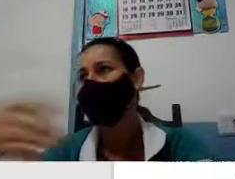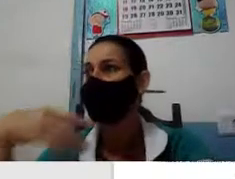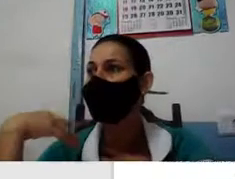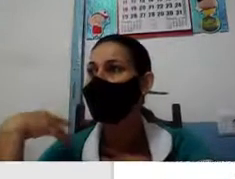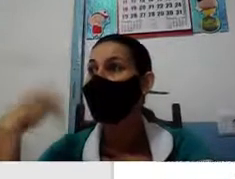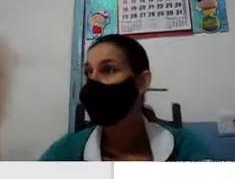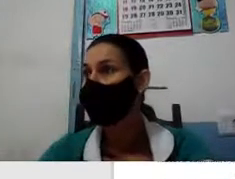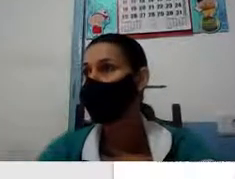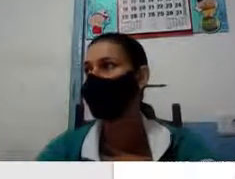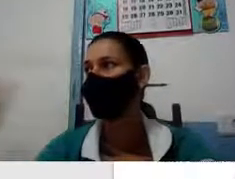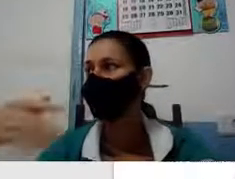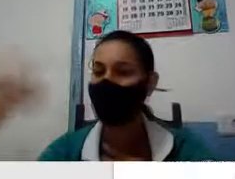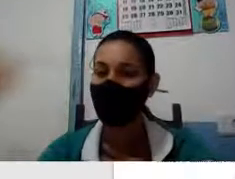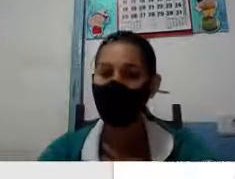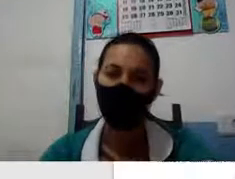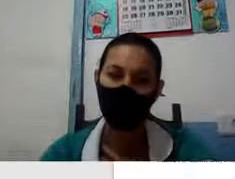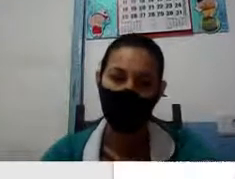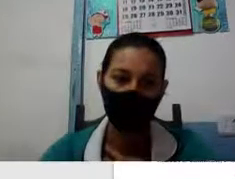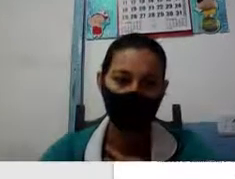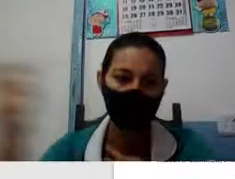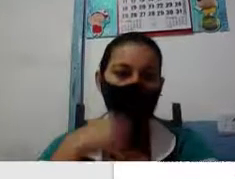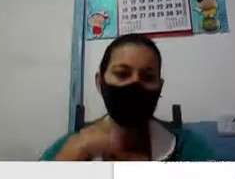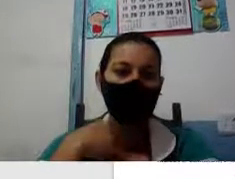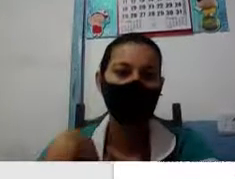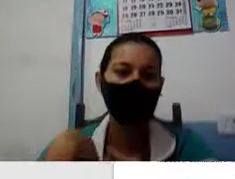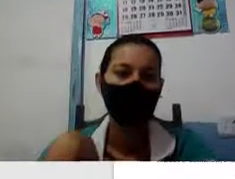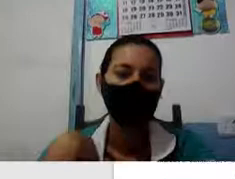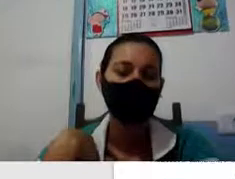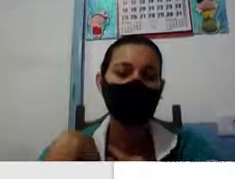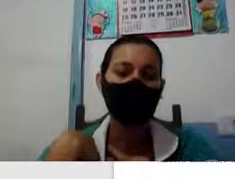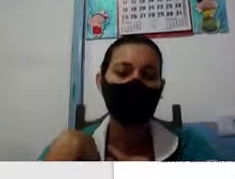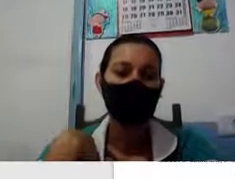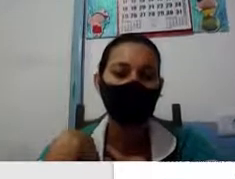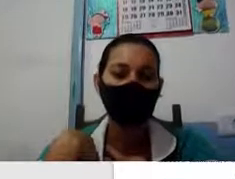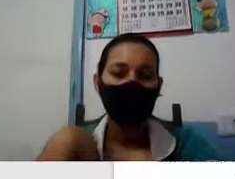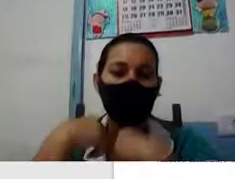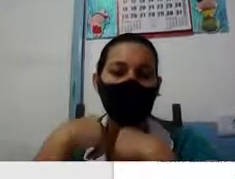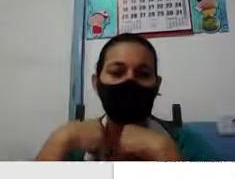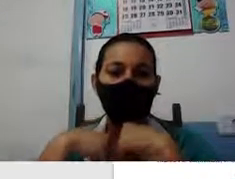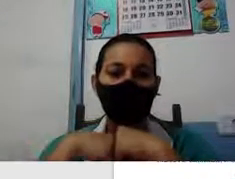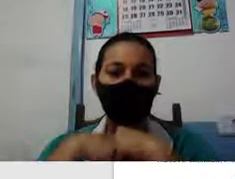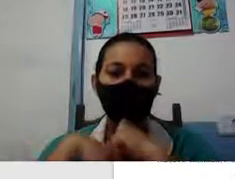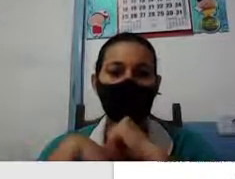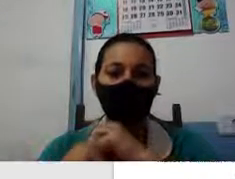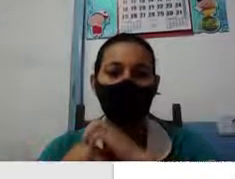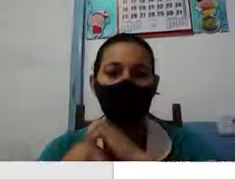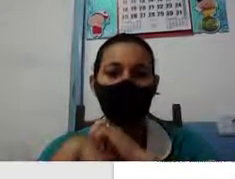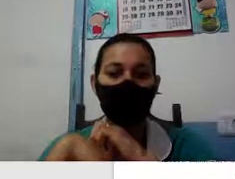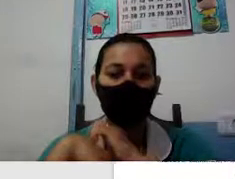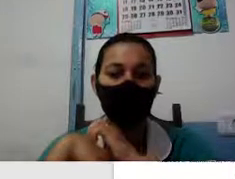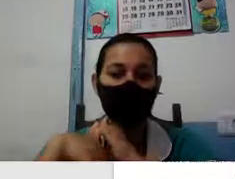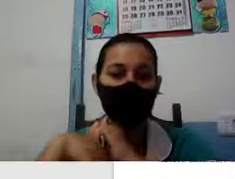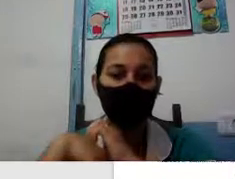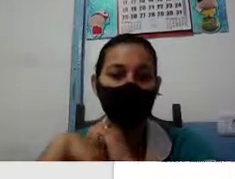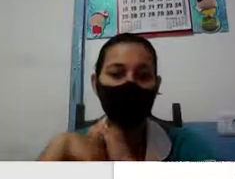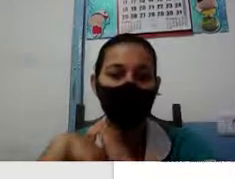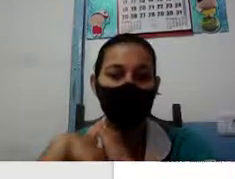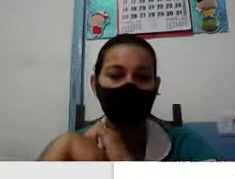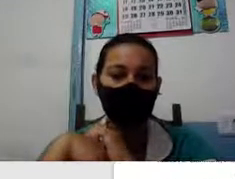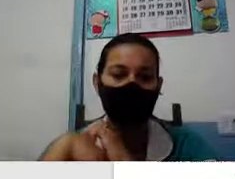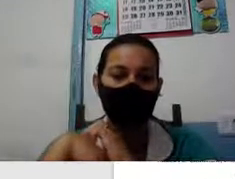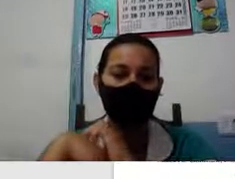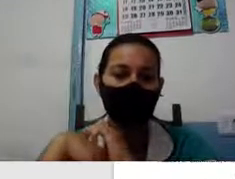pregava, que era o luxo, né, exuberância, riqueza, tá? Depois veio a Contra-Reforma Católica, né, no Concílio de